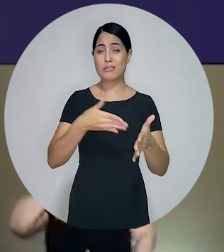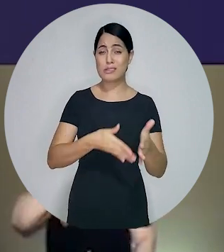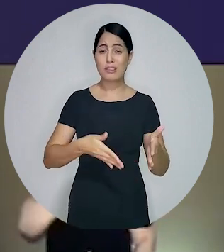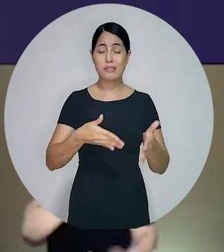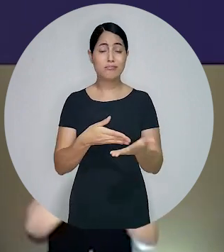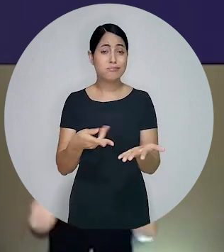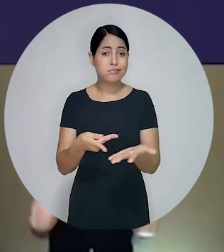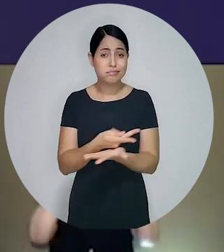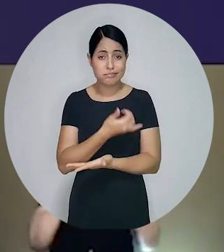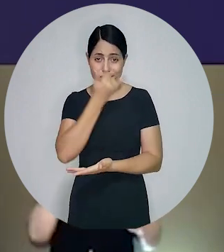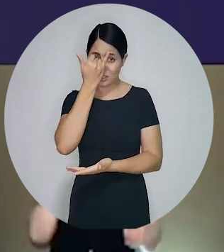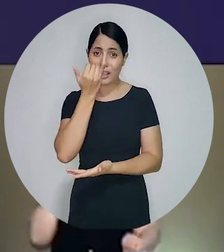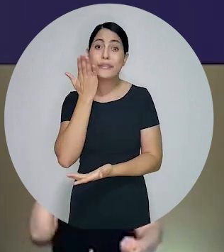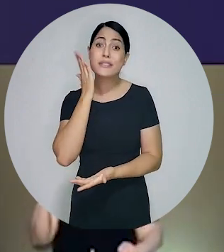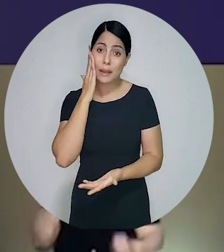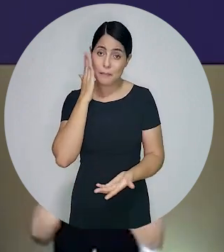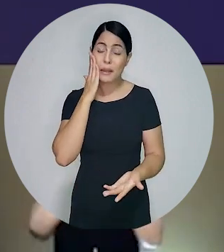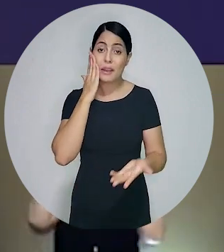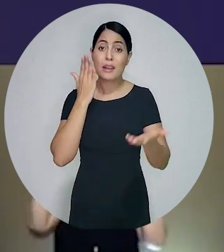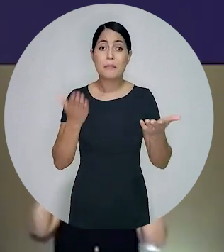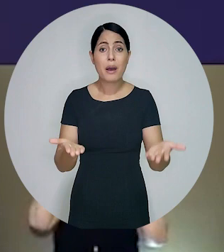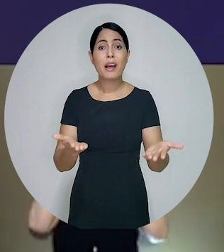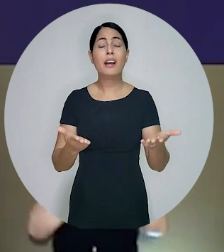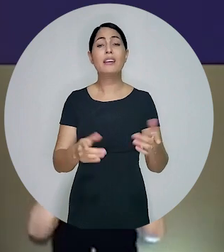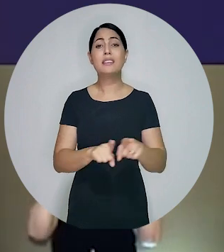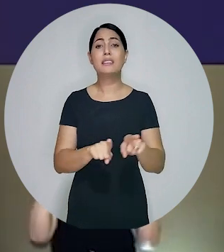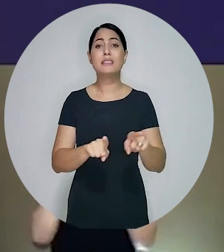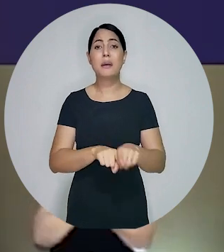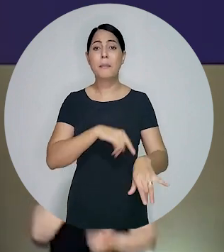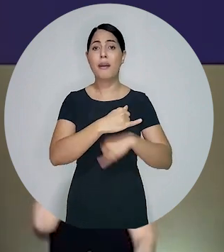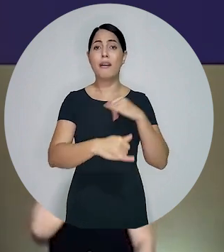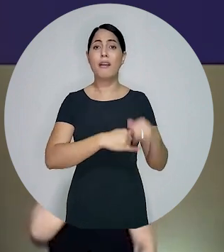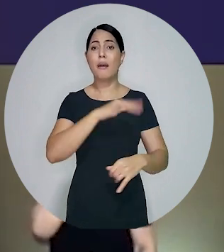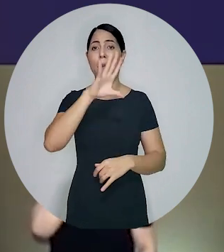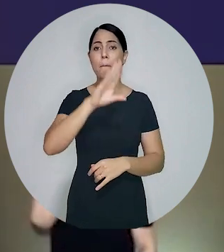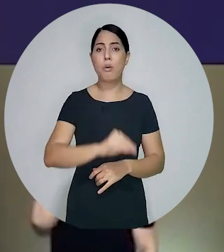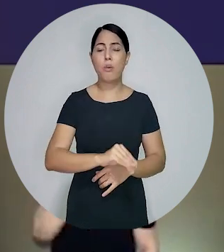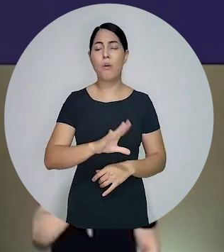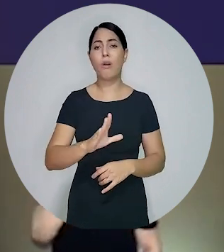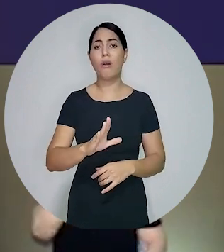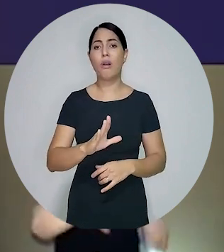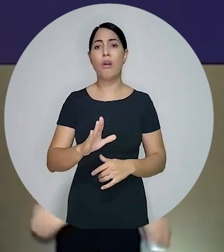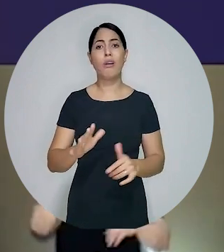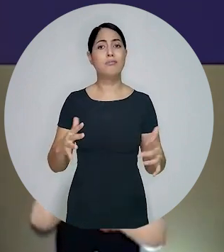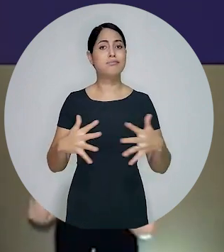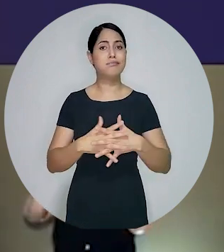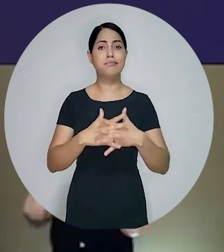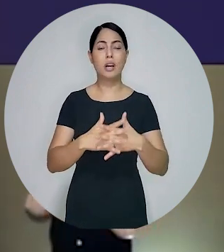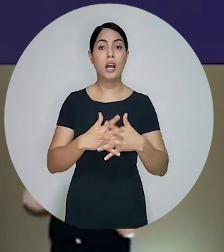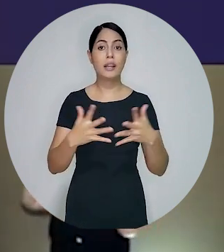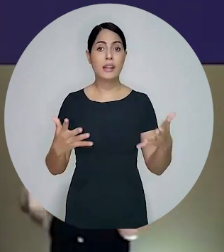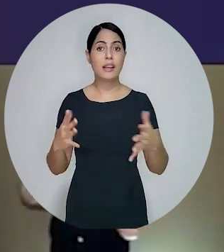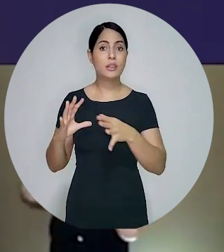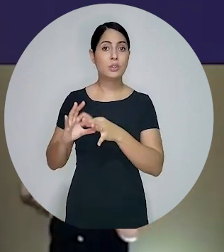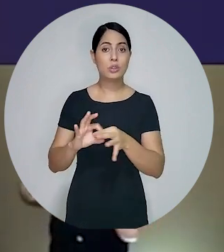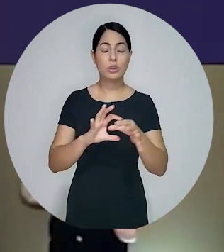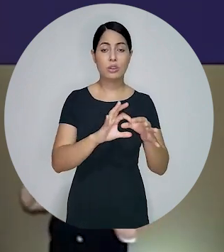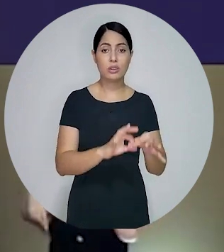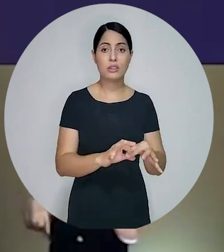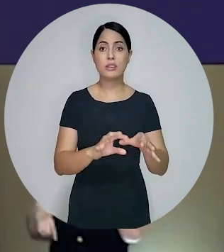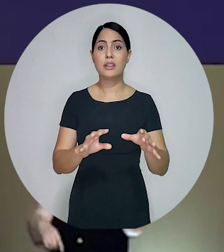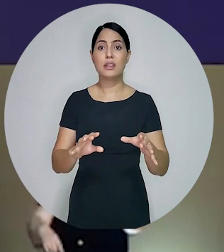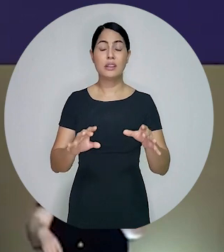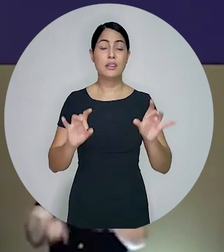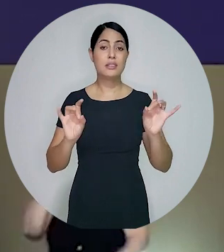judiciário virtual está sujeito a falhas. É verdade. A queda de sinal, nada disso